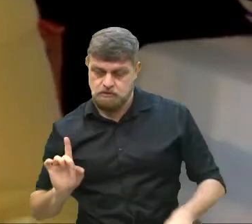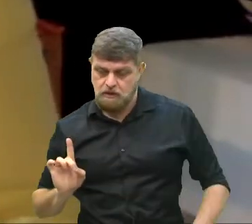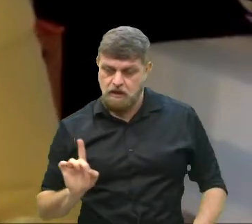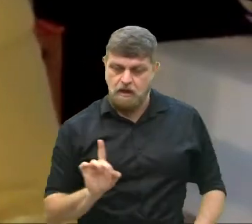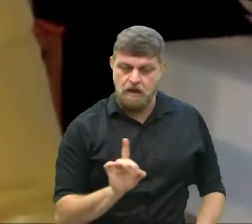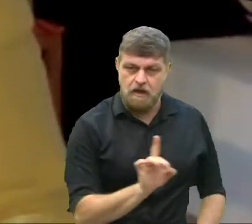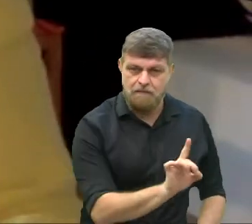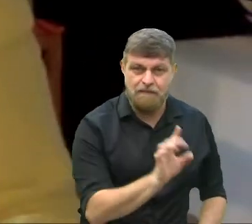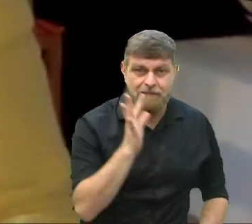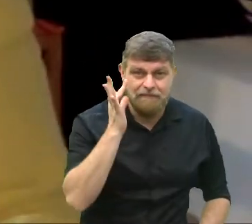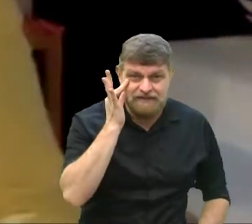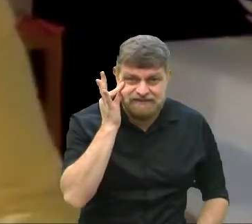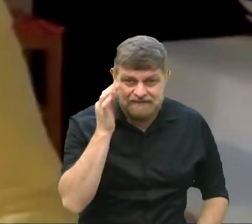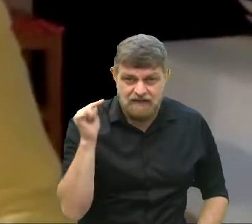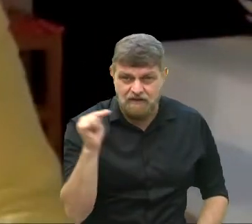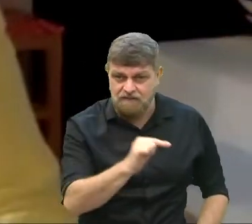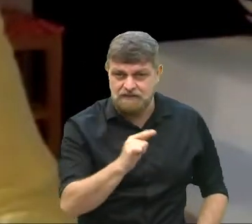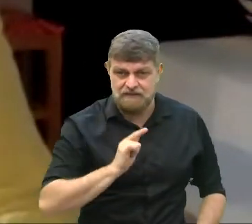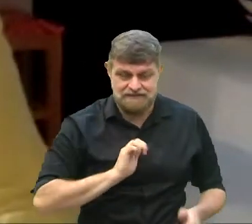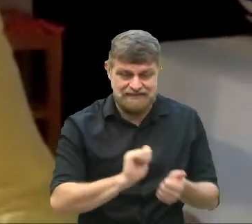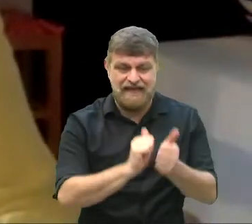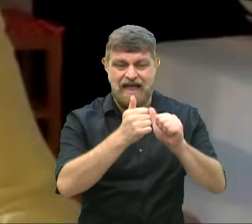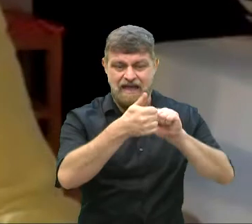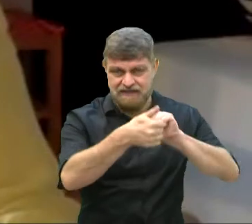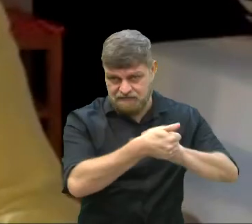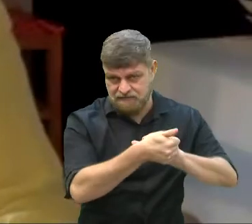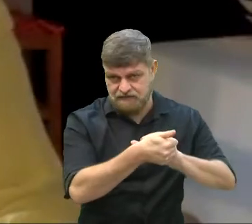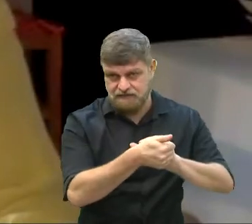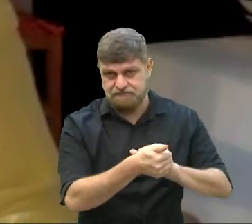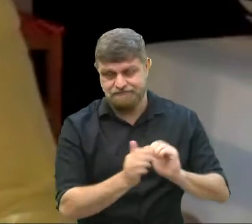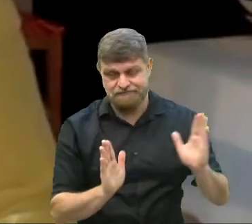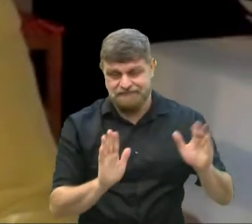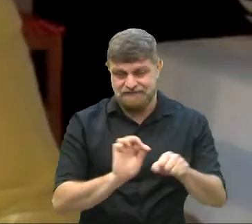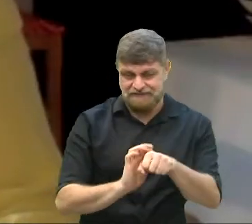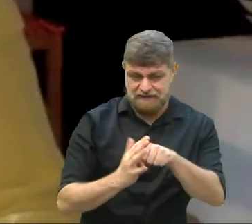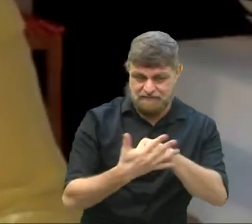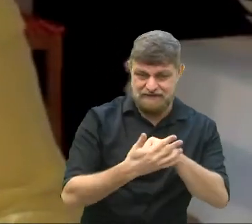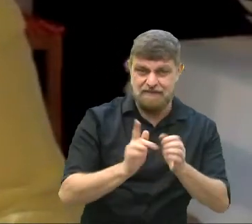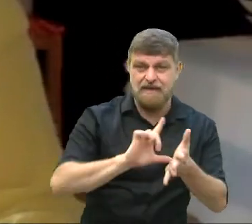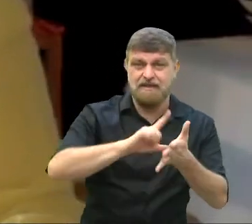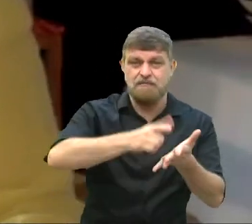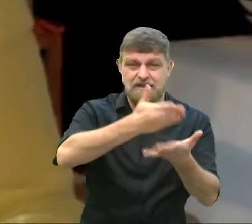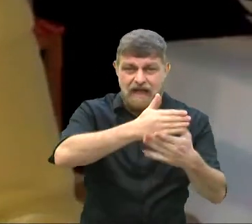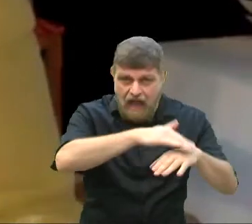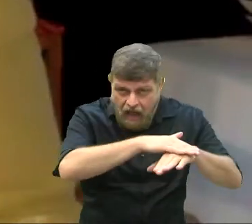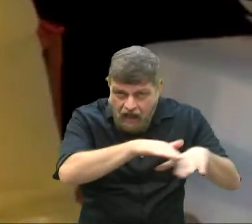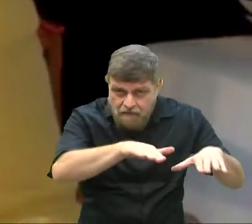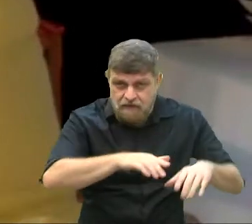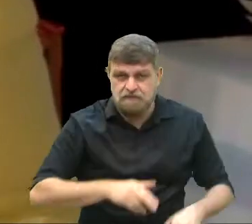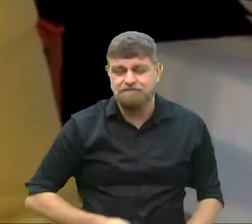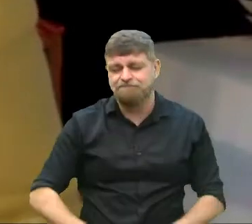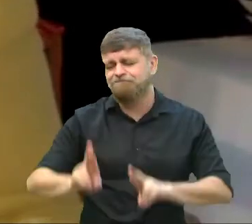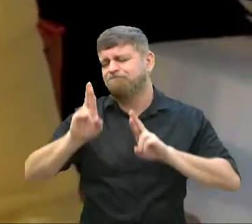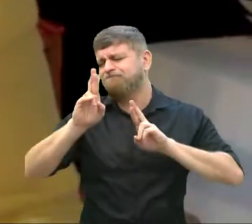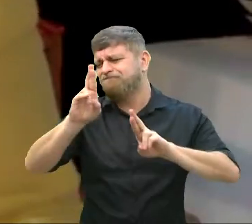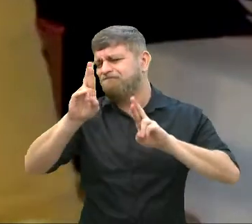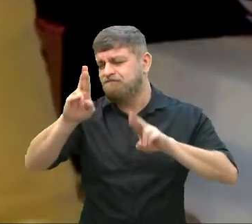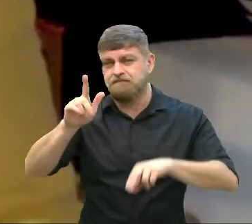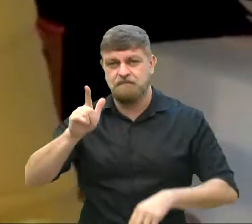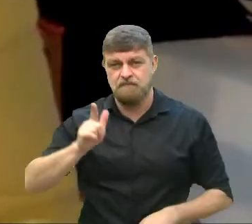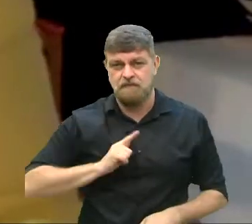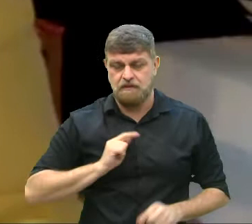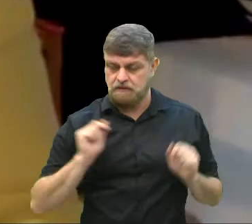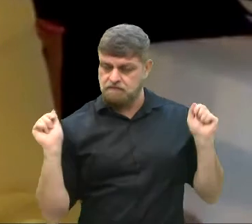muito provavelmente terá que ser adaptada para este cenário pós-pandemia e esperando talvez uma